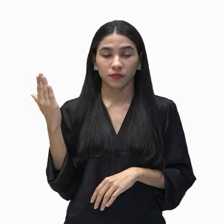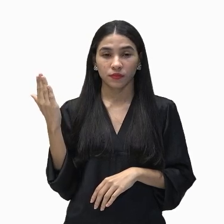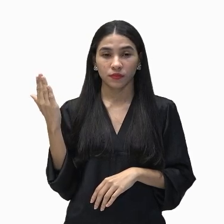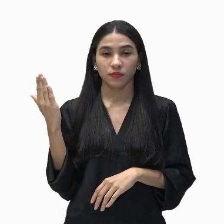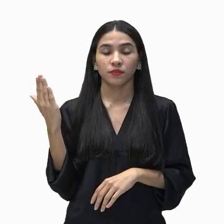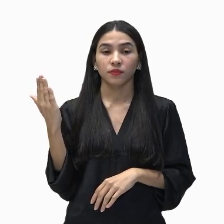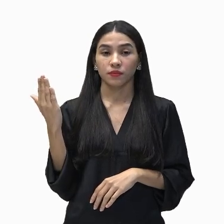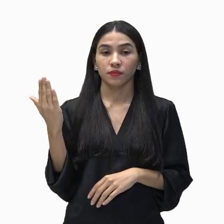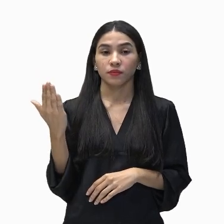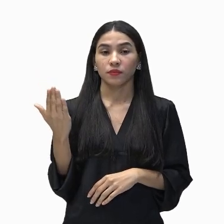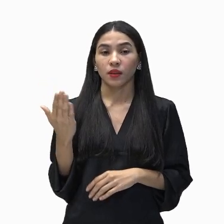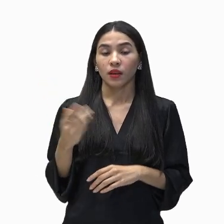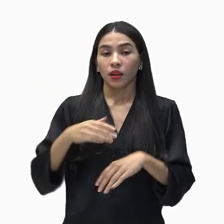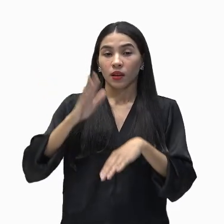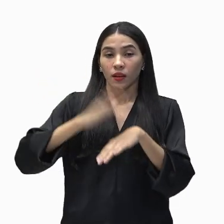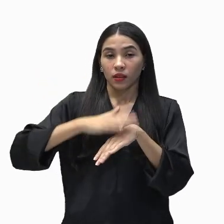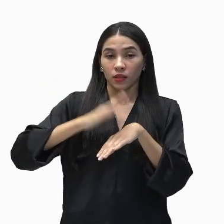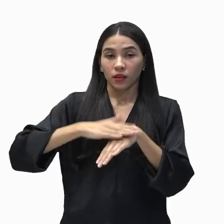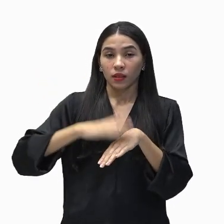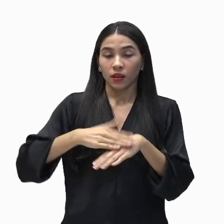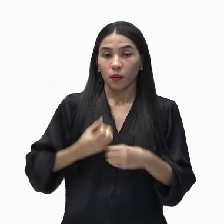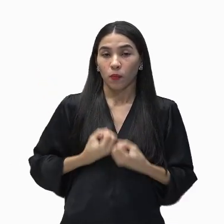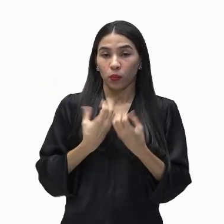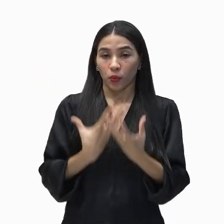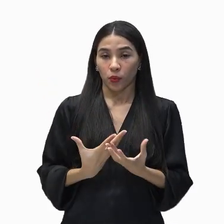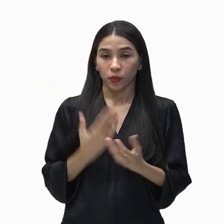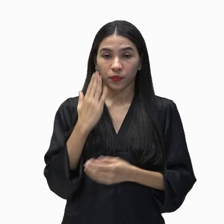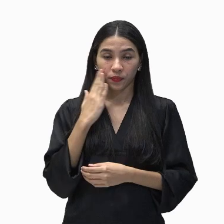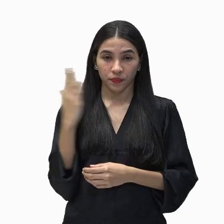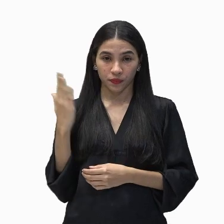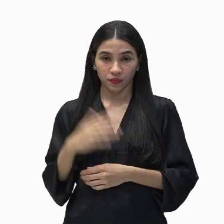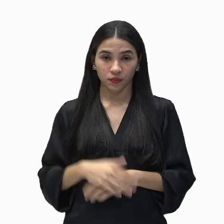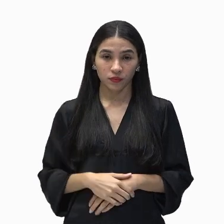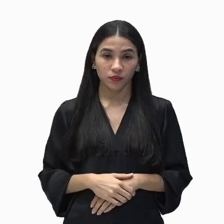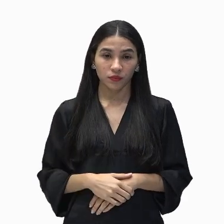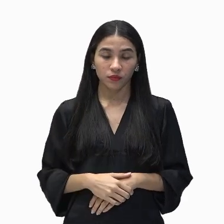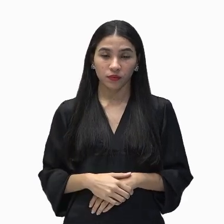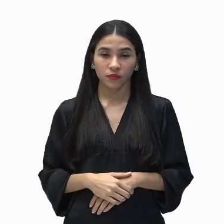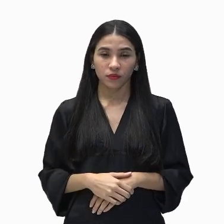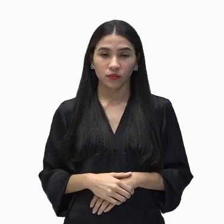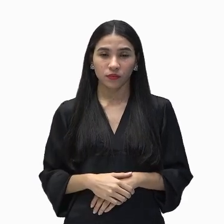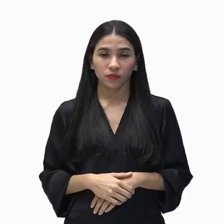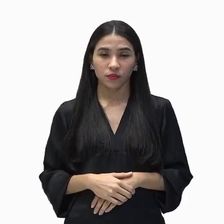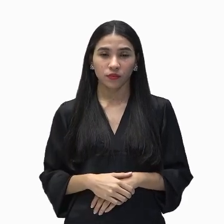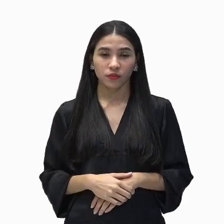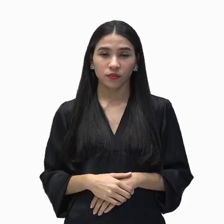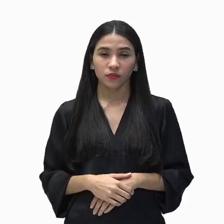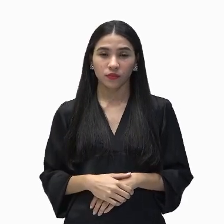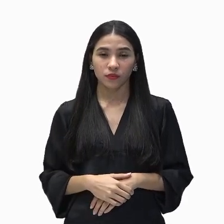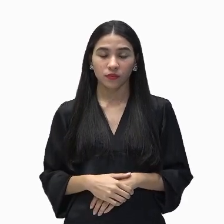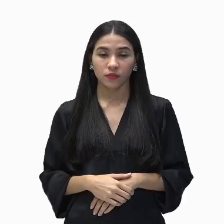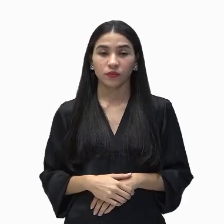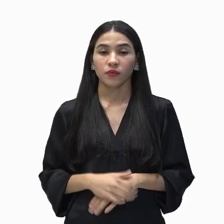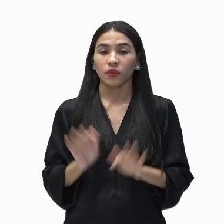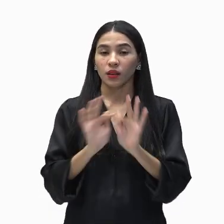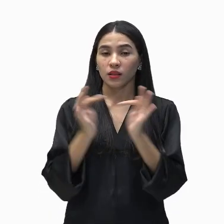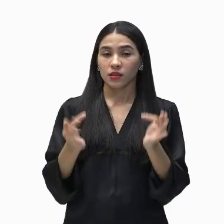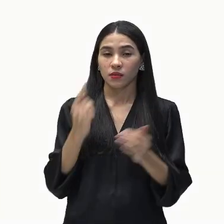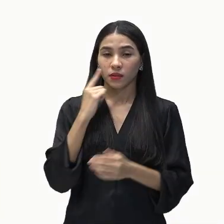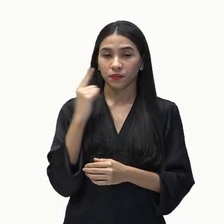de reprodução. Trago aí para vocês um exemplo didático muito simples